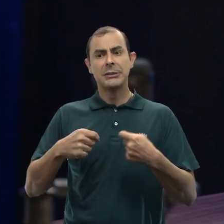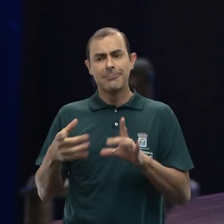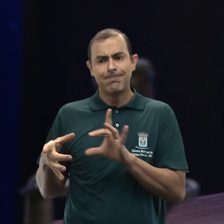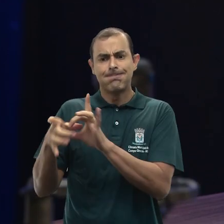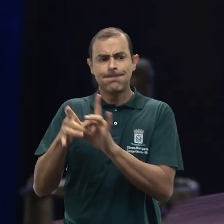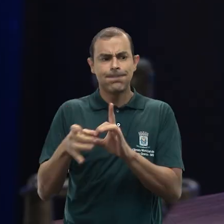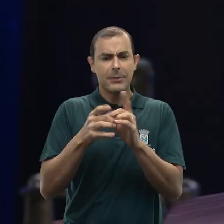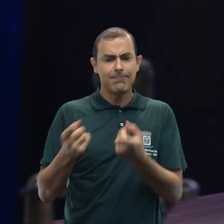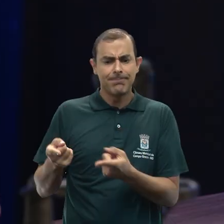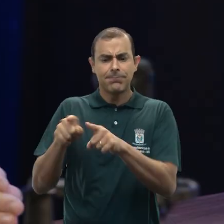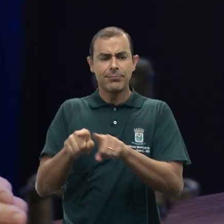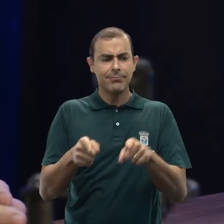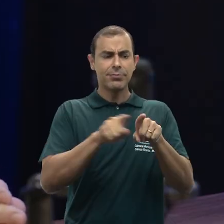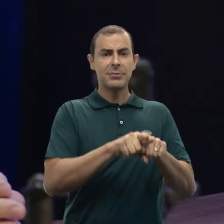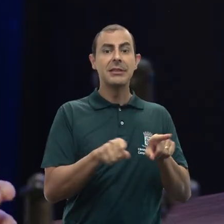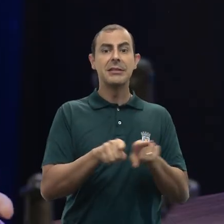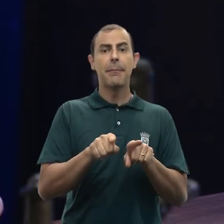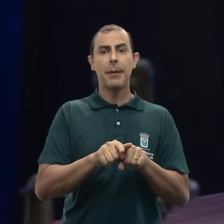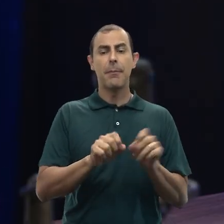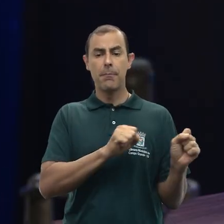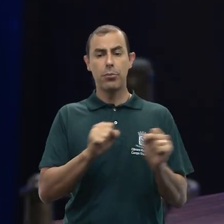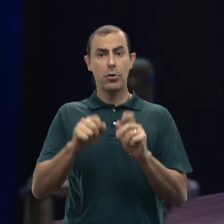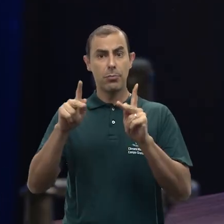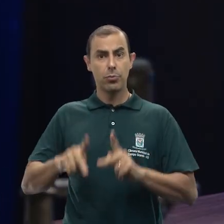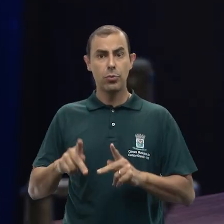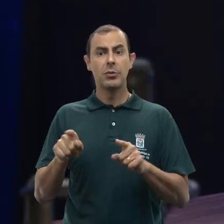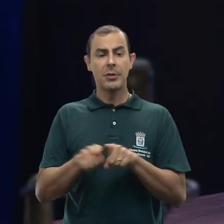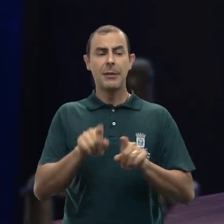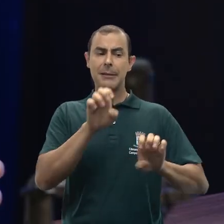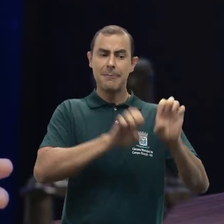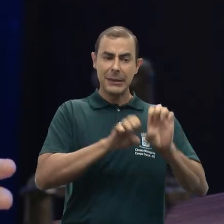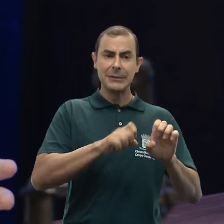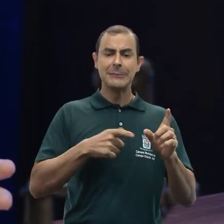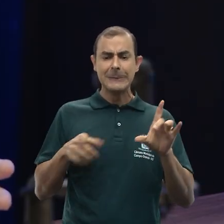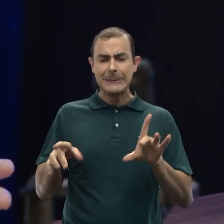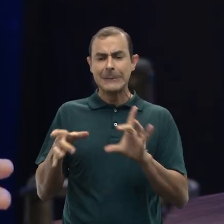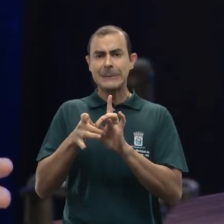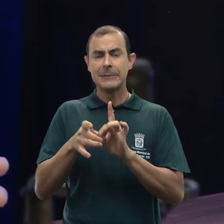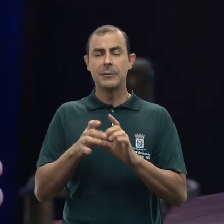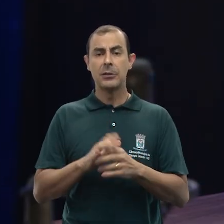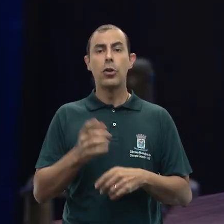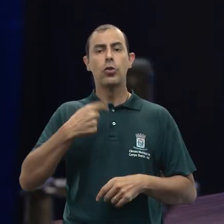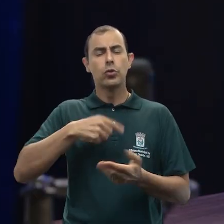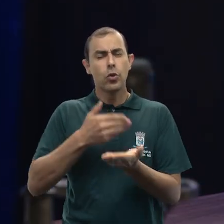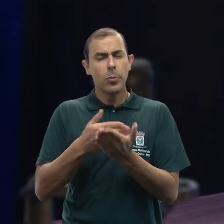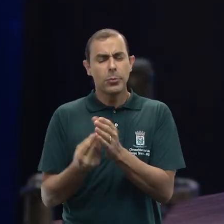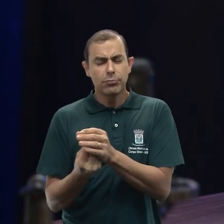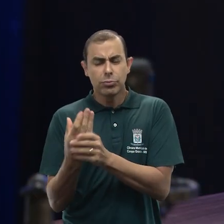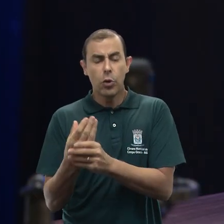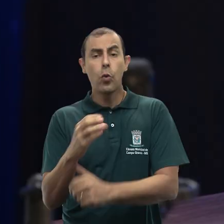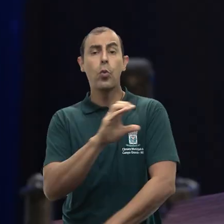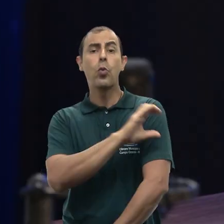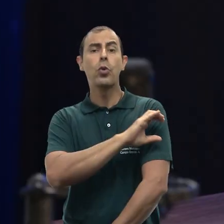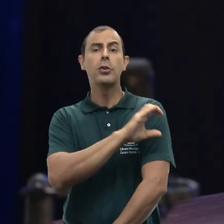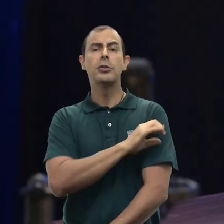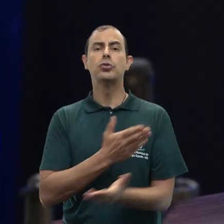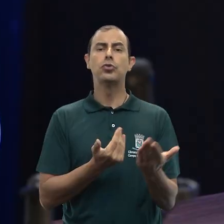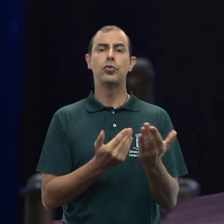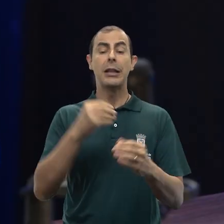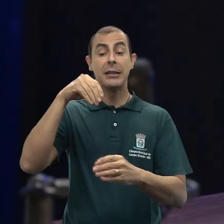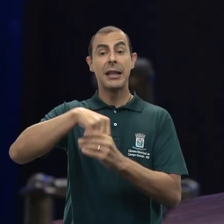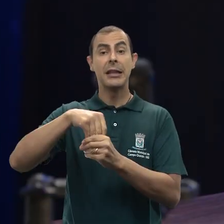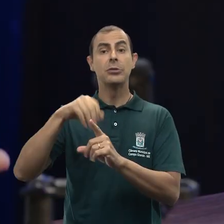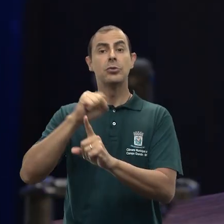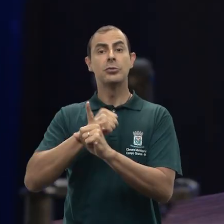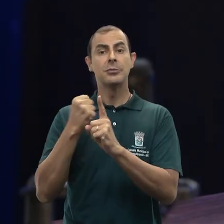e do próprio poder público. Nós começamos como uma coordenadoria de juventude dentro da assistência social. Depois